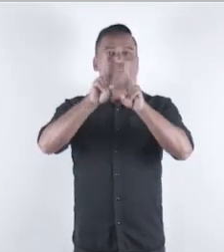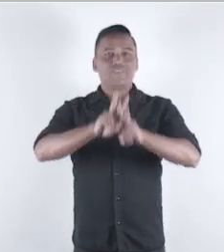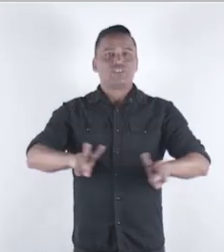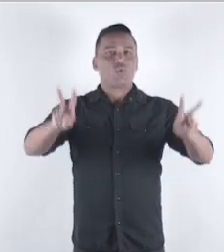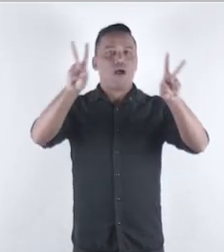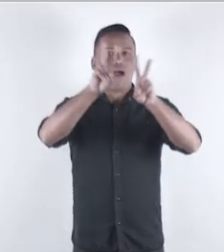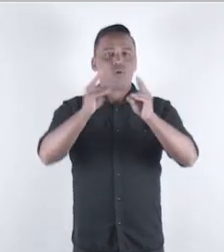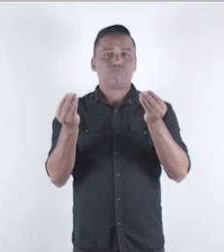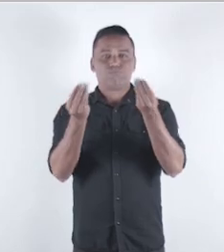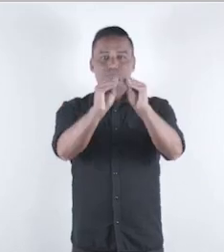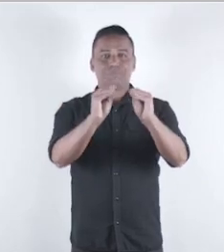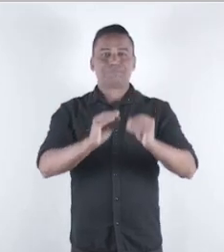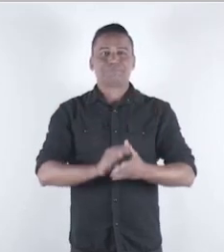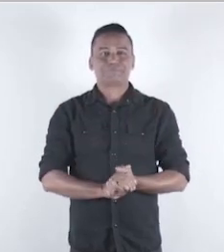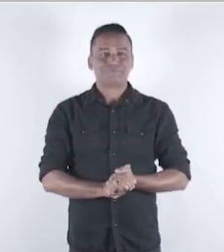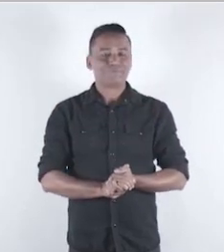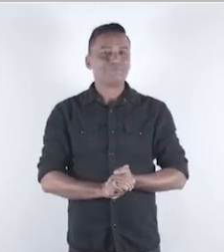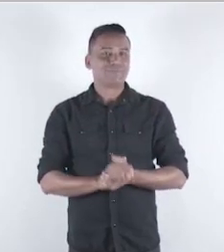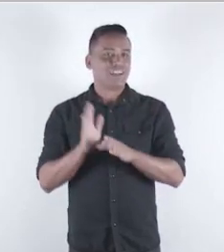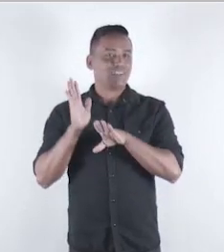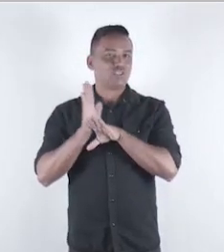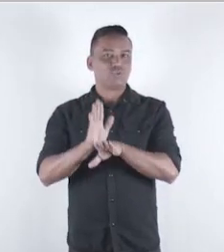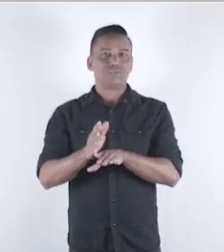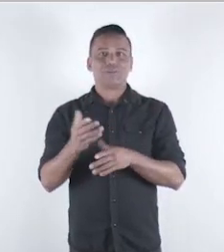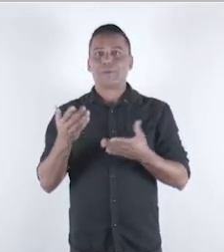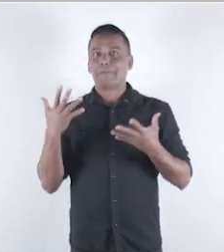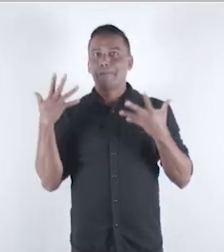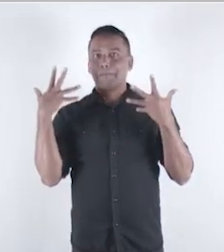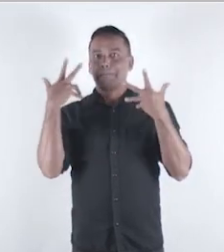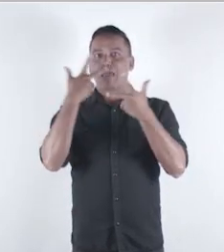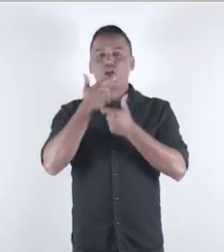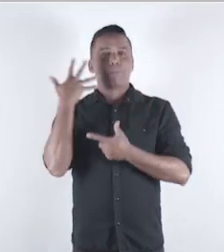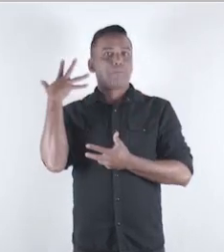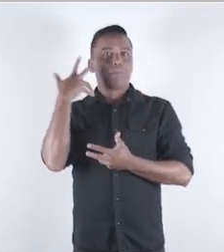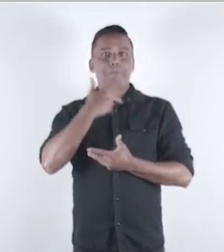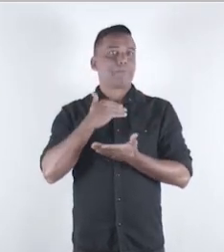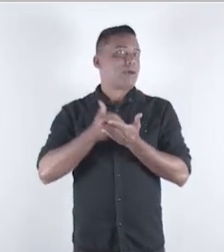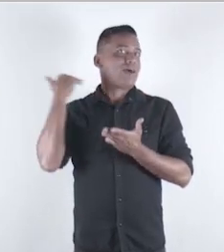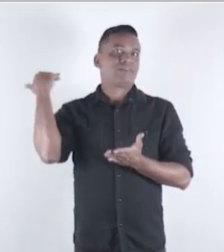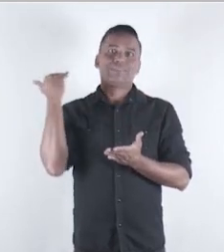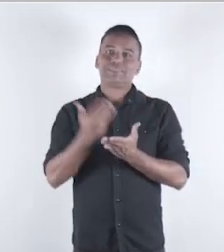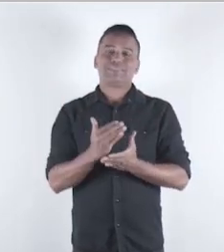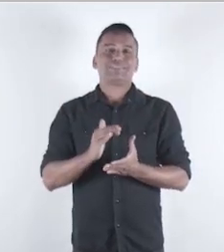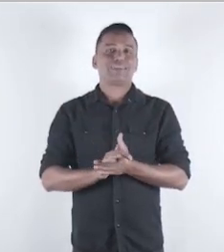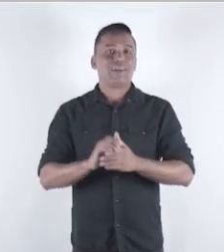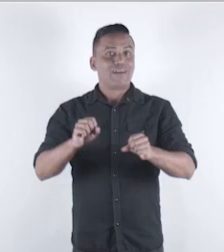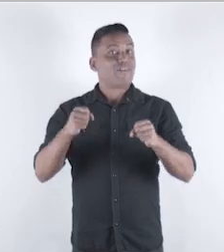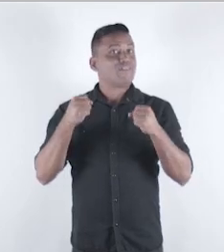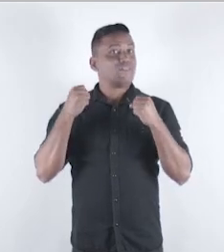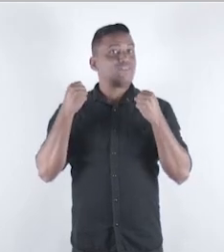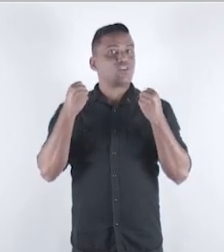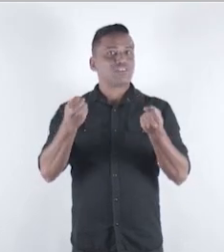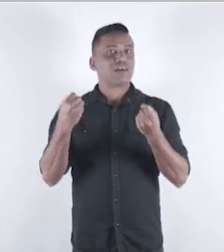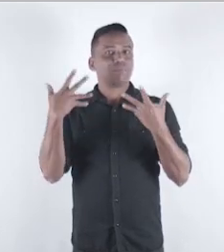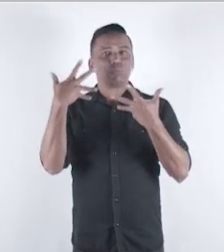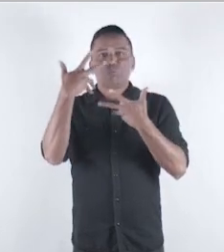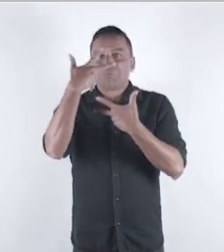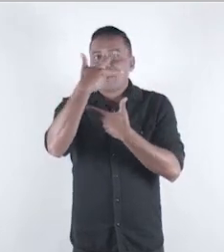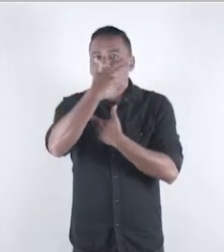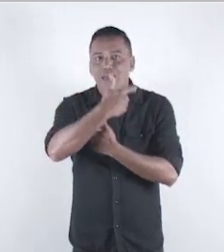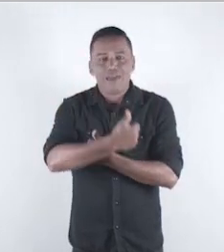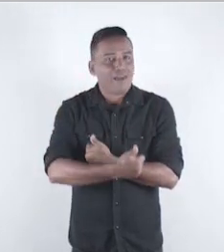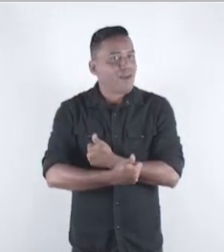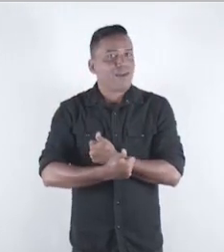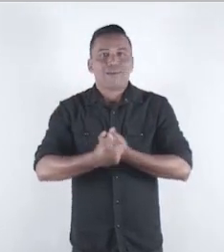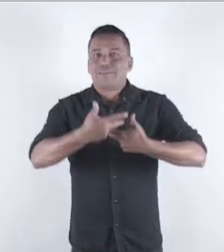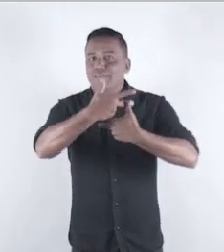uma graça pro livro, né? Ajuda a reforçar essa coisa